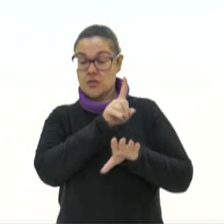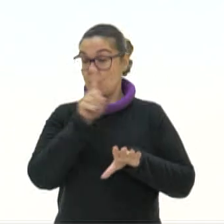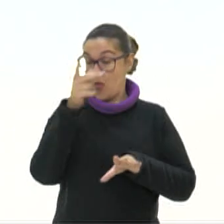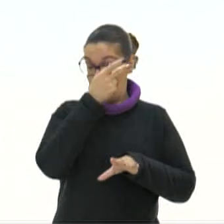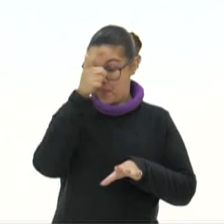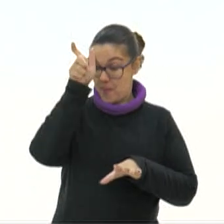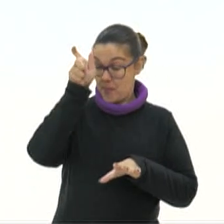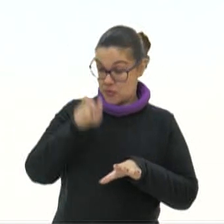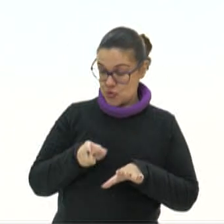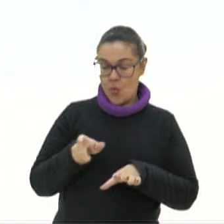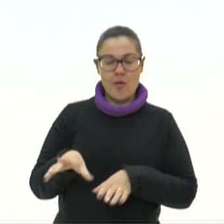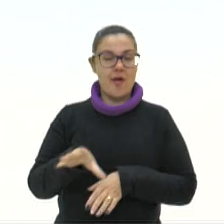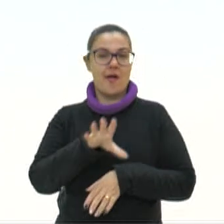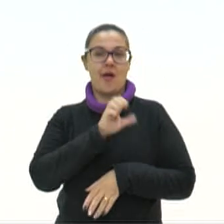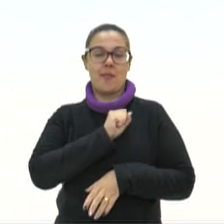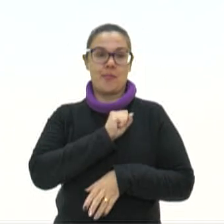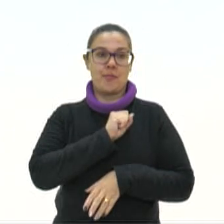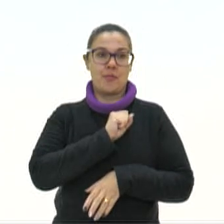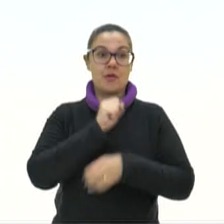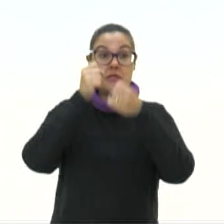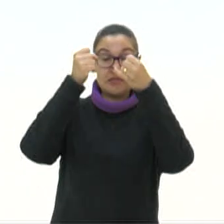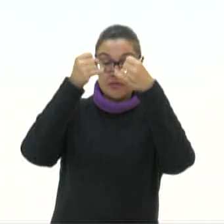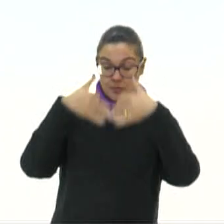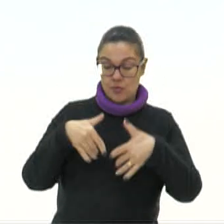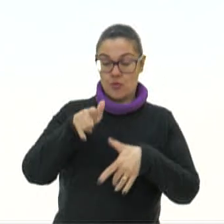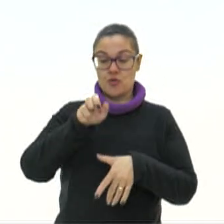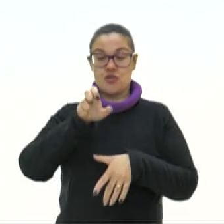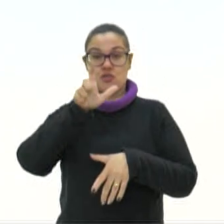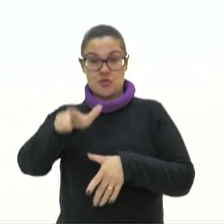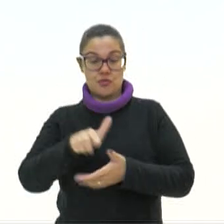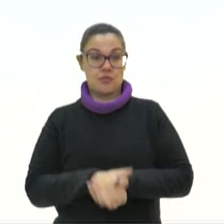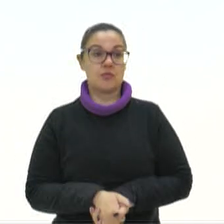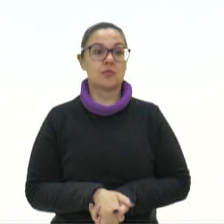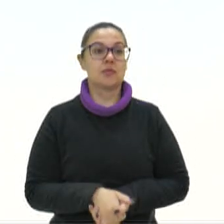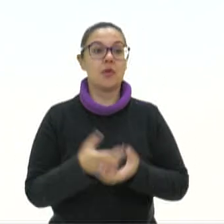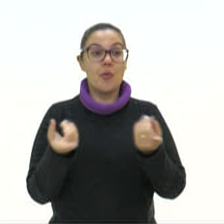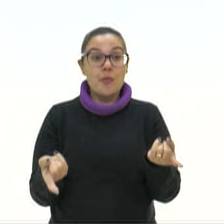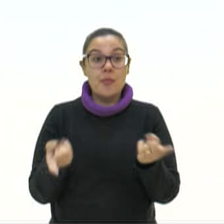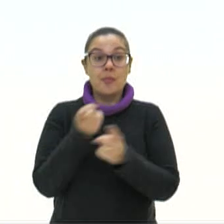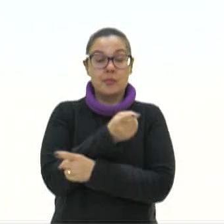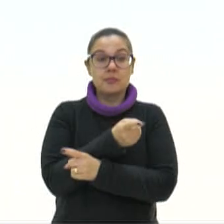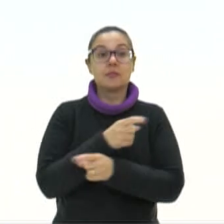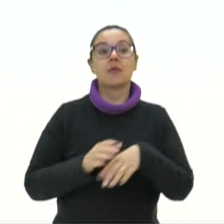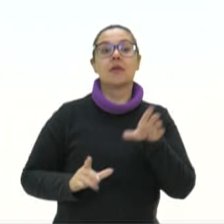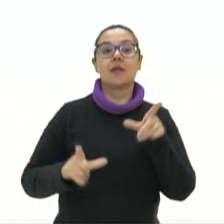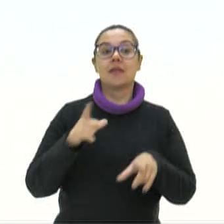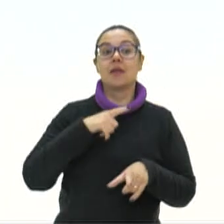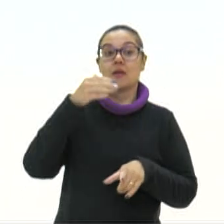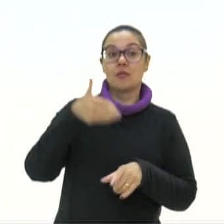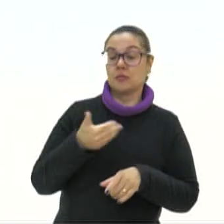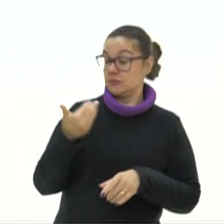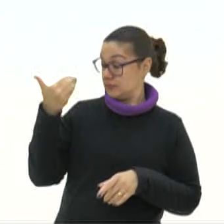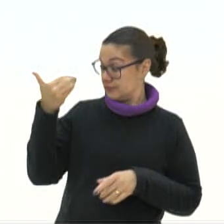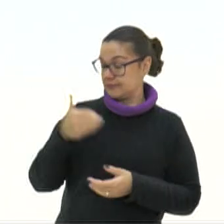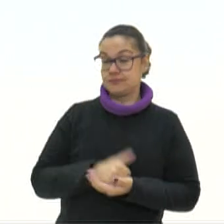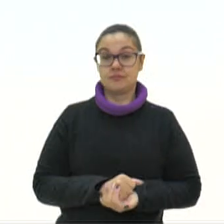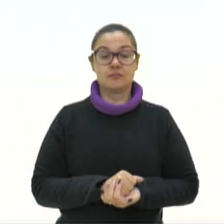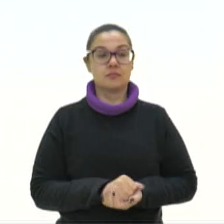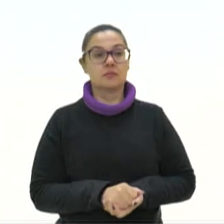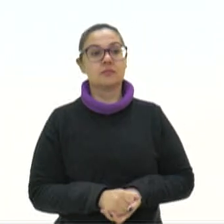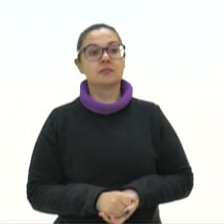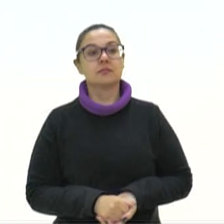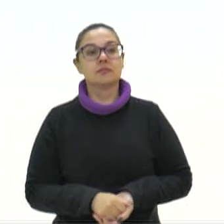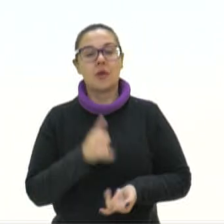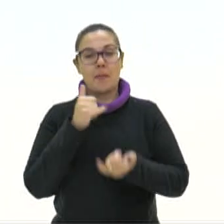amor, disse Gilberto Gil. Passando a frase que está no discurso direto para o discurso indireto, teríamos uma questão parecida com a